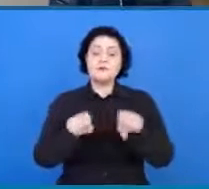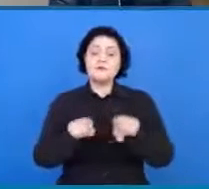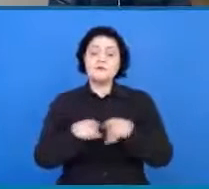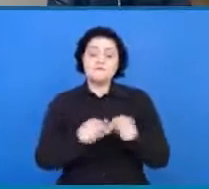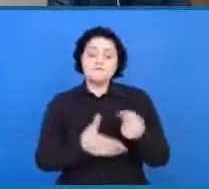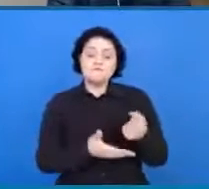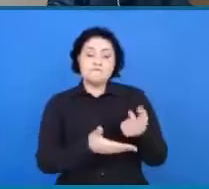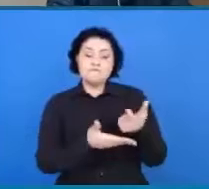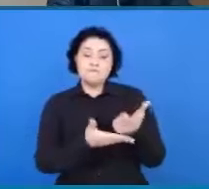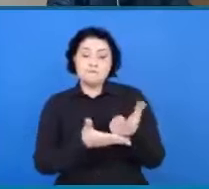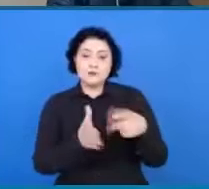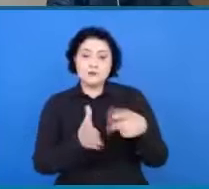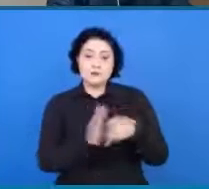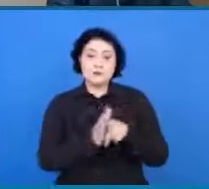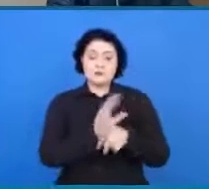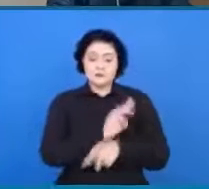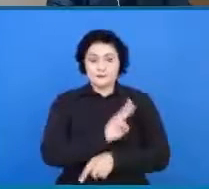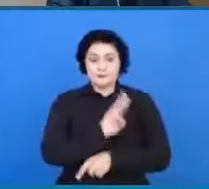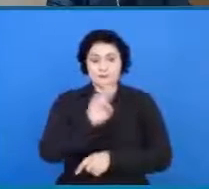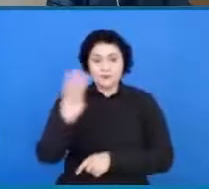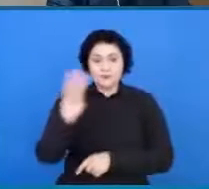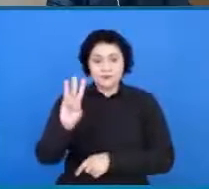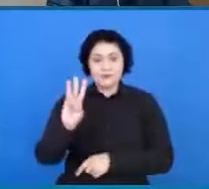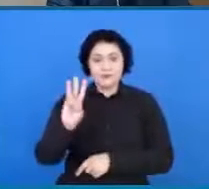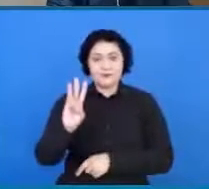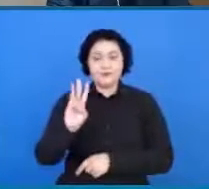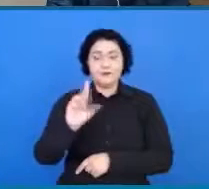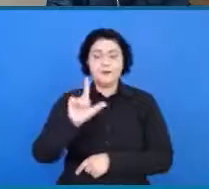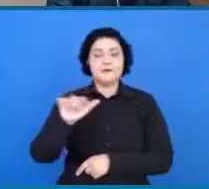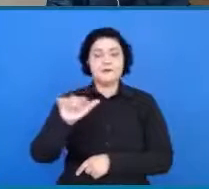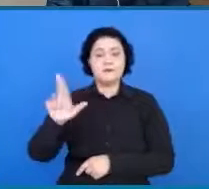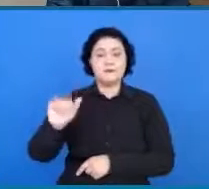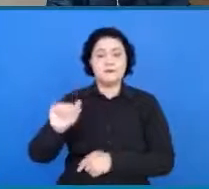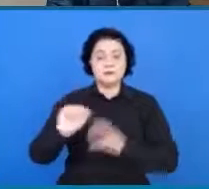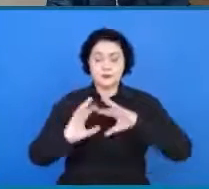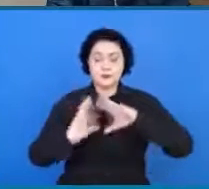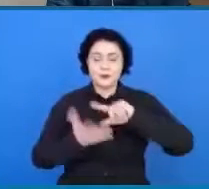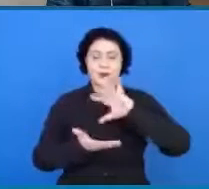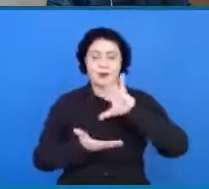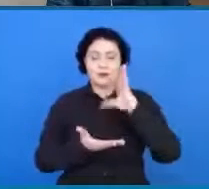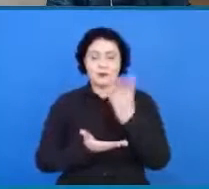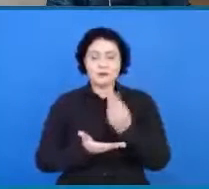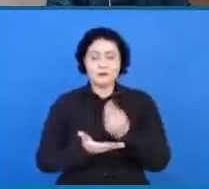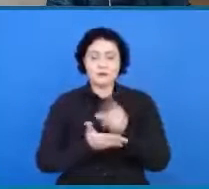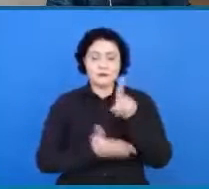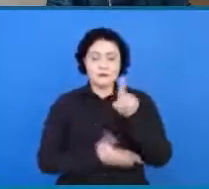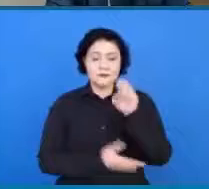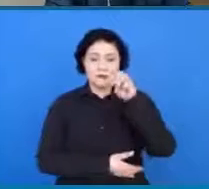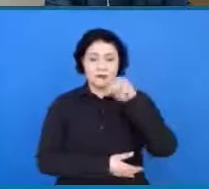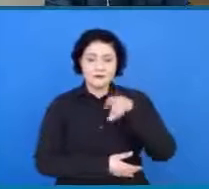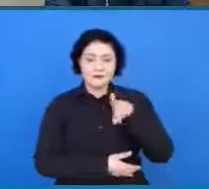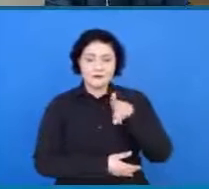ser adquiridos pelo site livraria mundo Espírita. Com.br